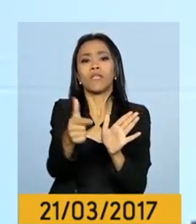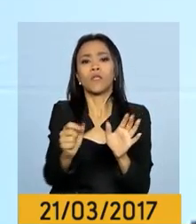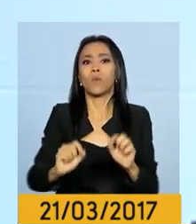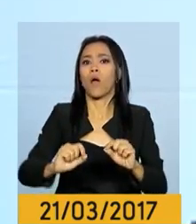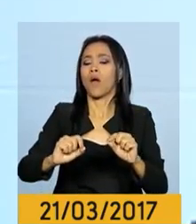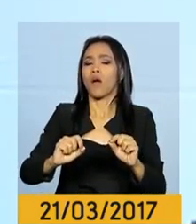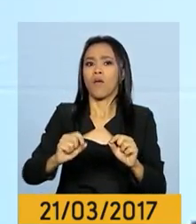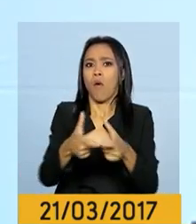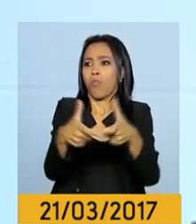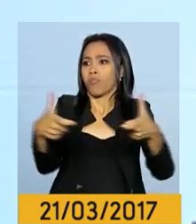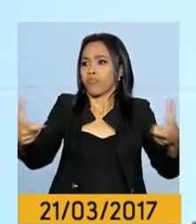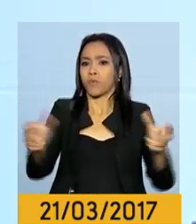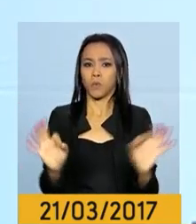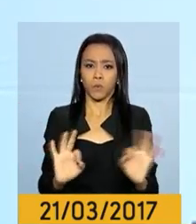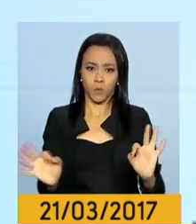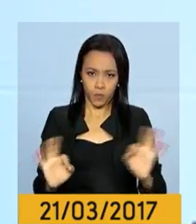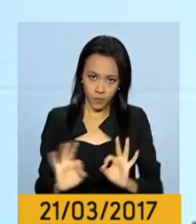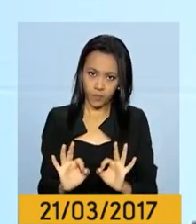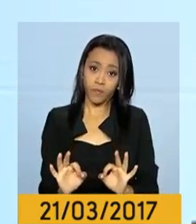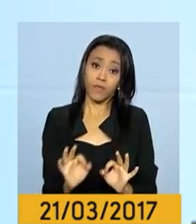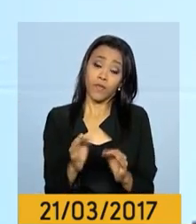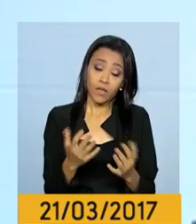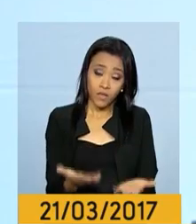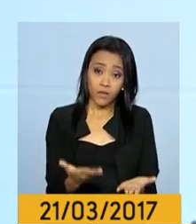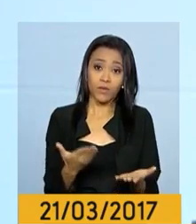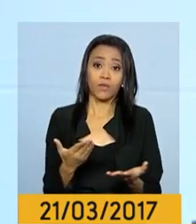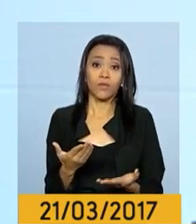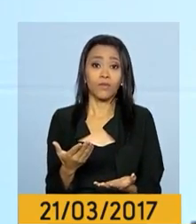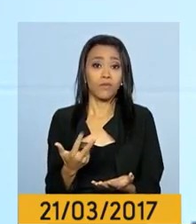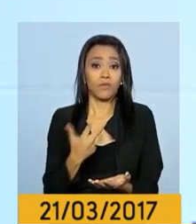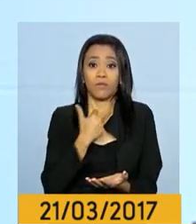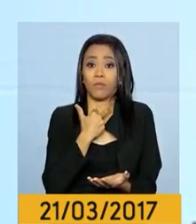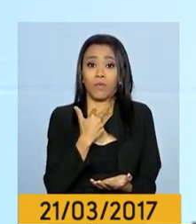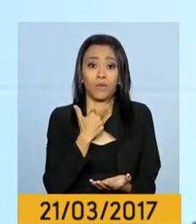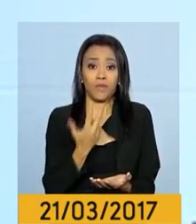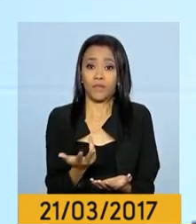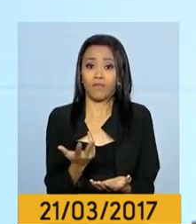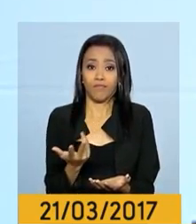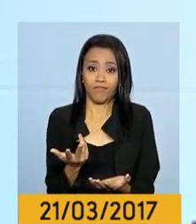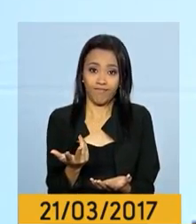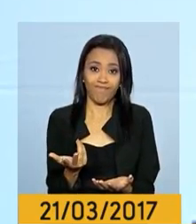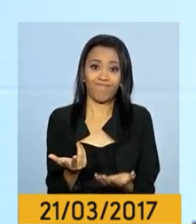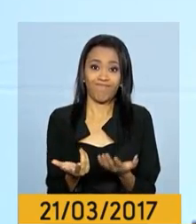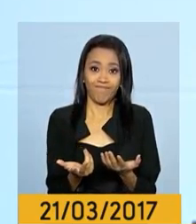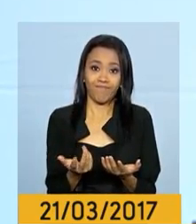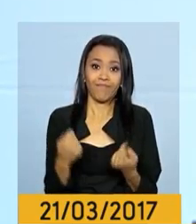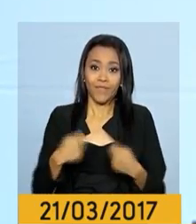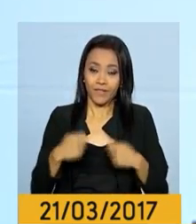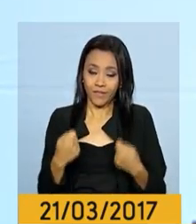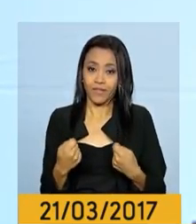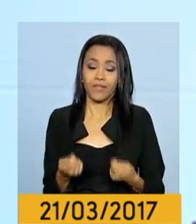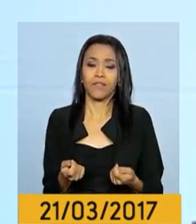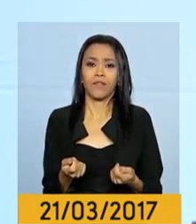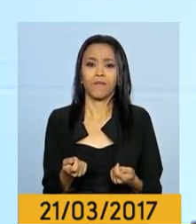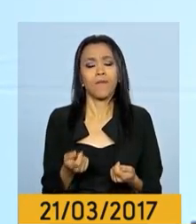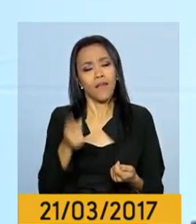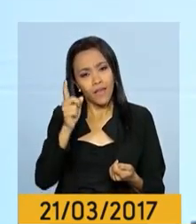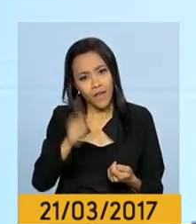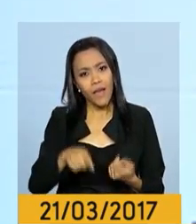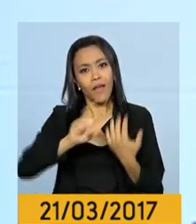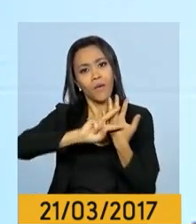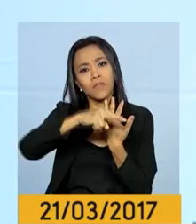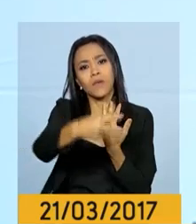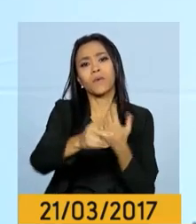é um fato alvissareiro, que não pode deixar de ser ressaltado como o fruto